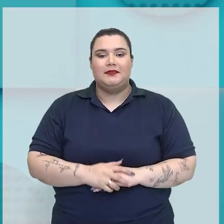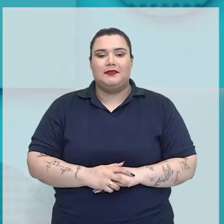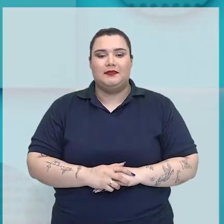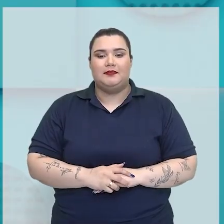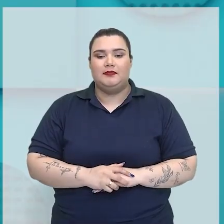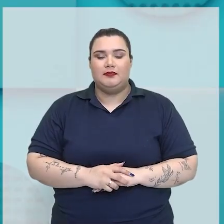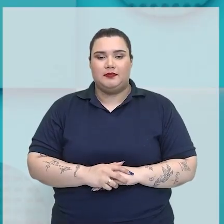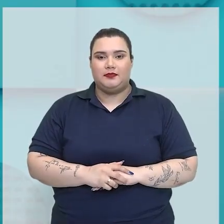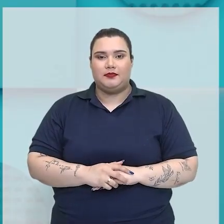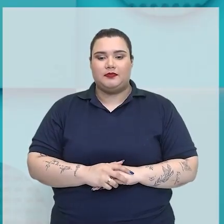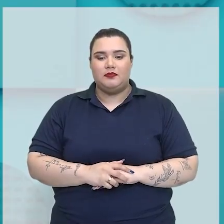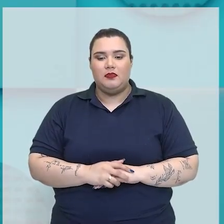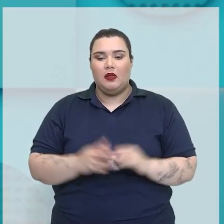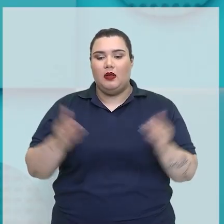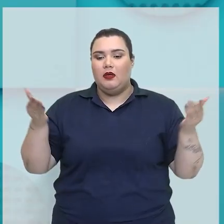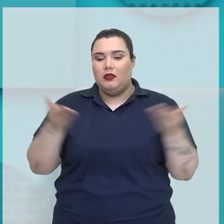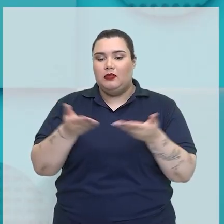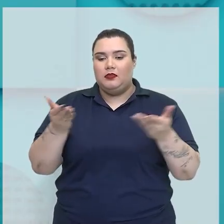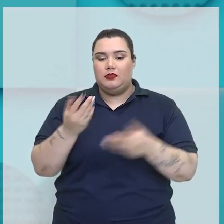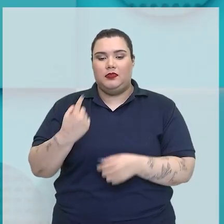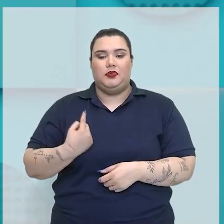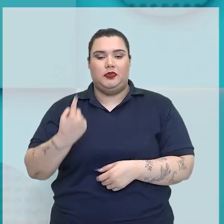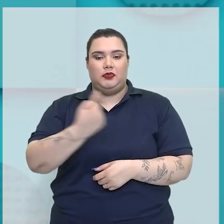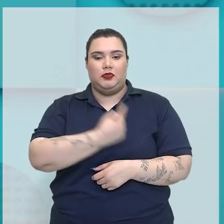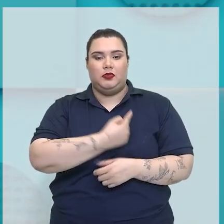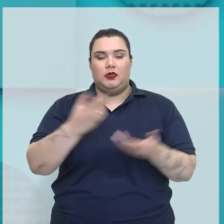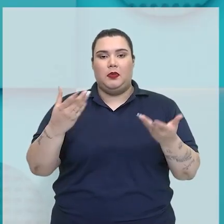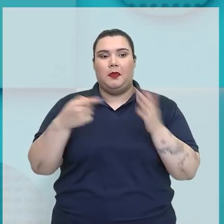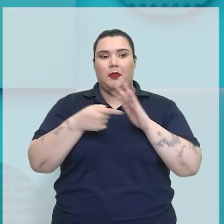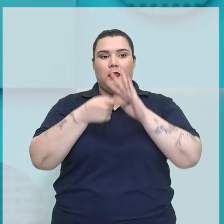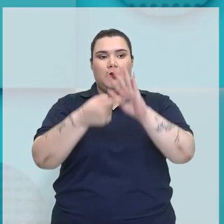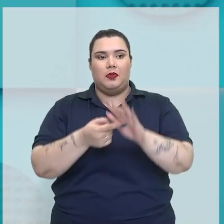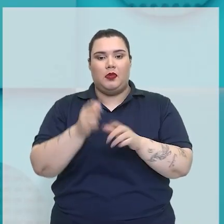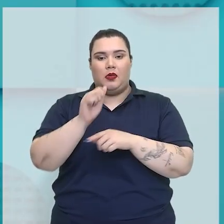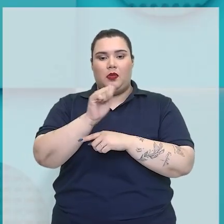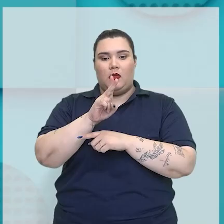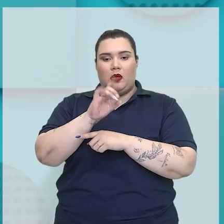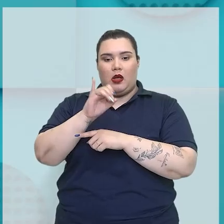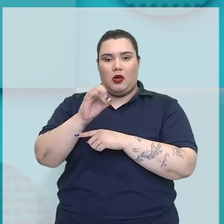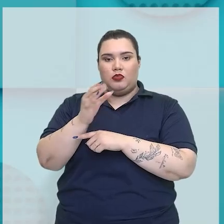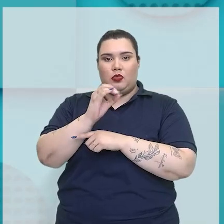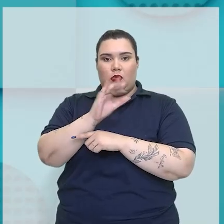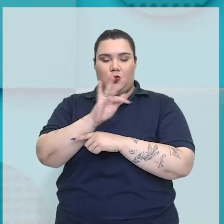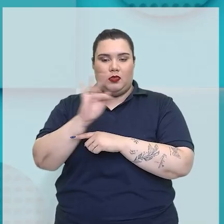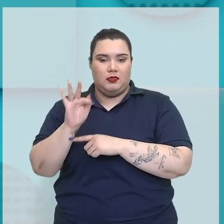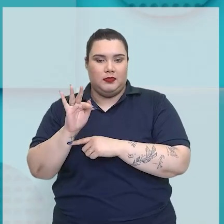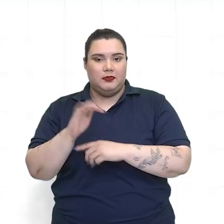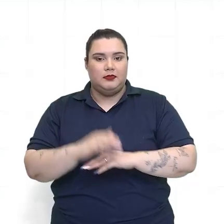Agora a gente vai para um áudio off e depois a gente retorna.